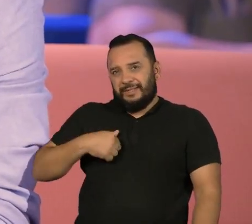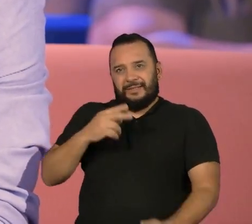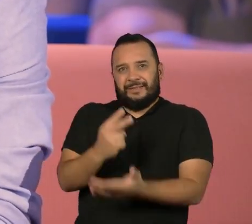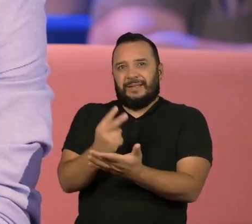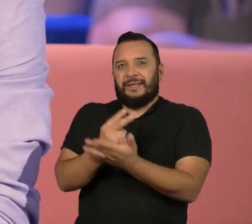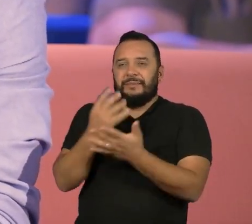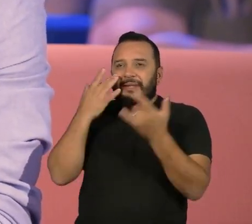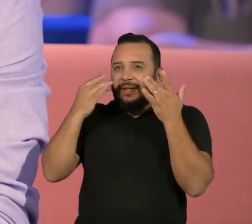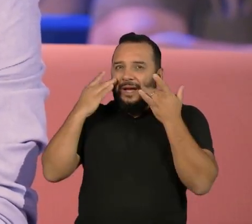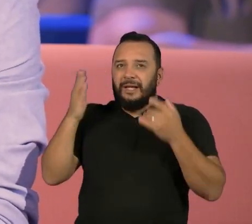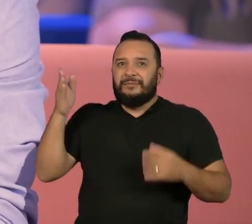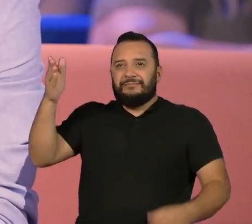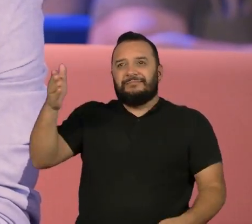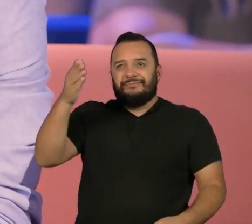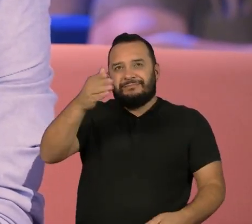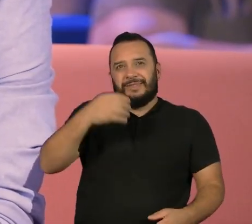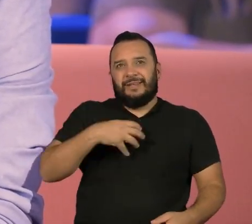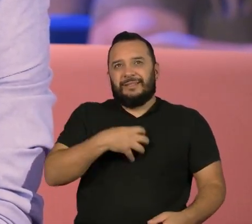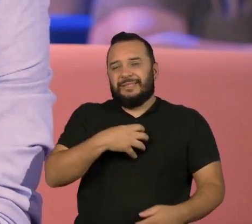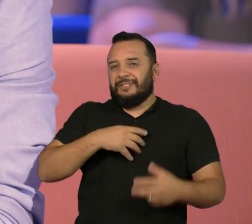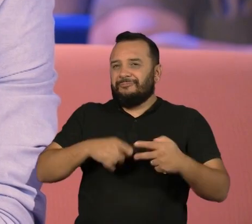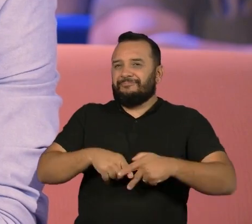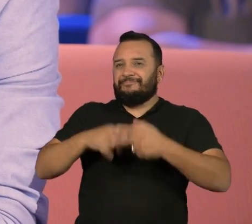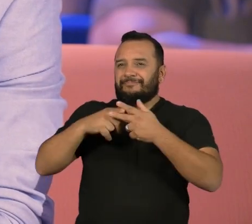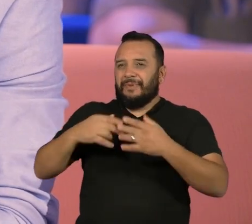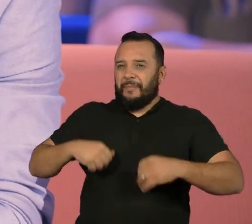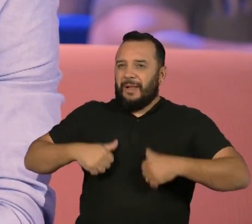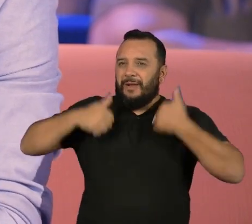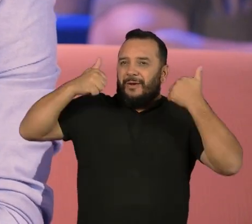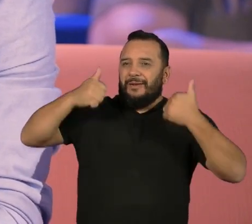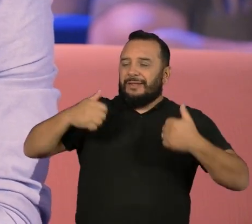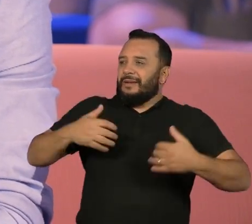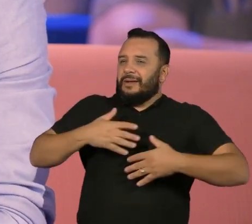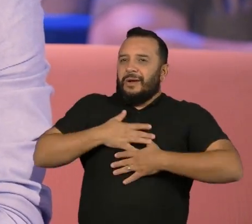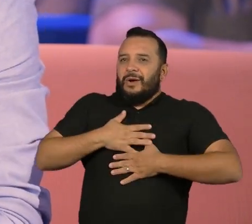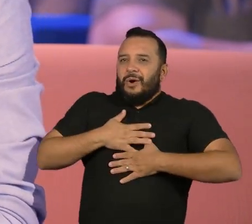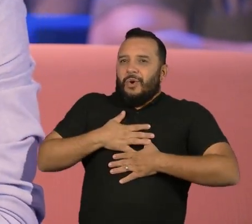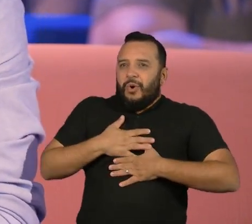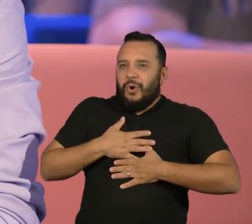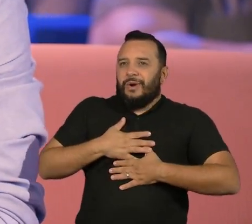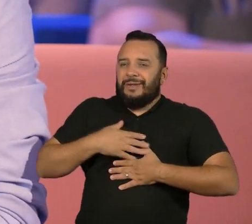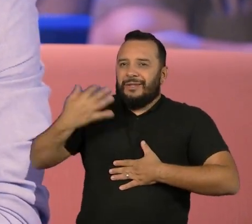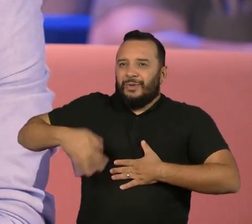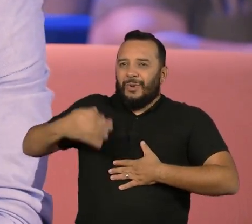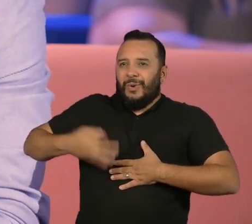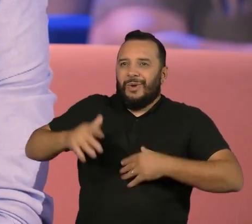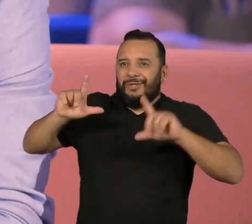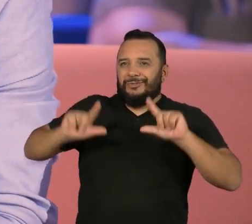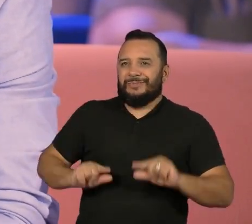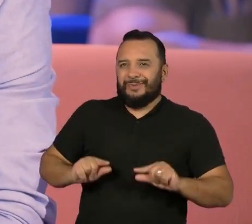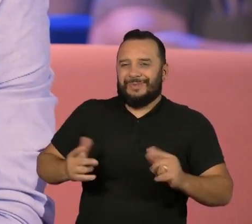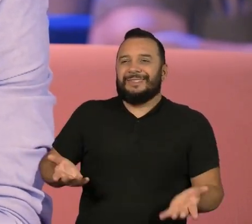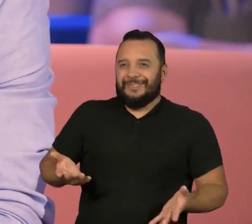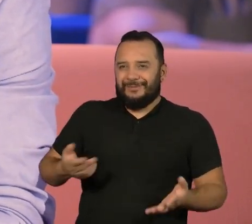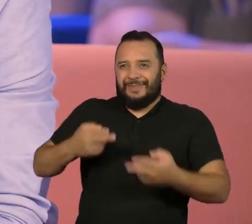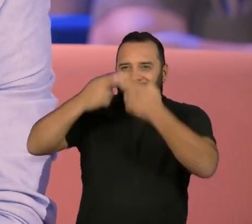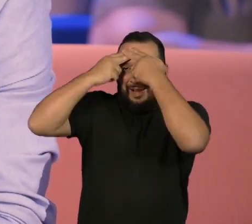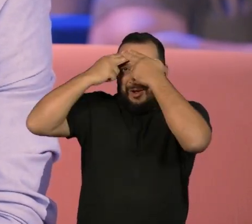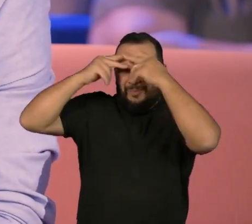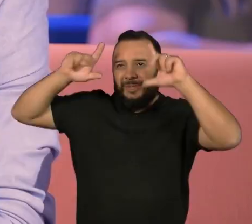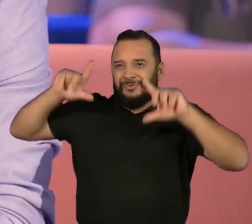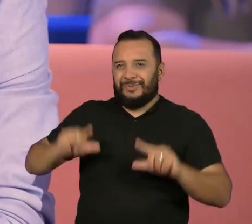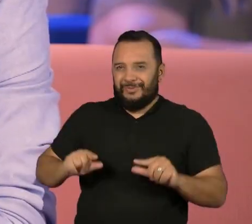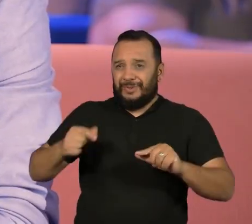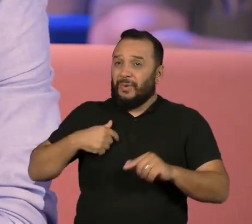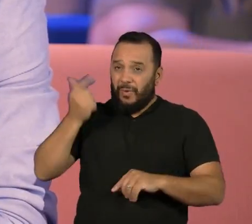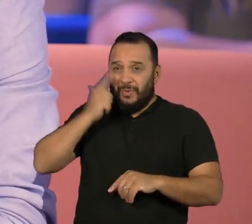sinto que eu melhoro, sabe? Que eu falo assim, olha, hoje não está tão mais dolorido. Hoje eu consigo olhar para a peça e fazer